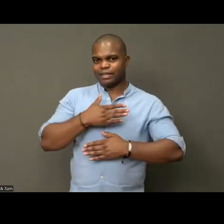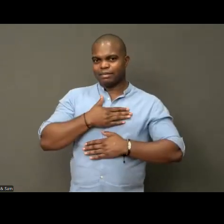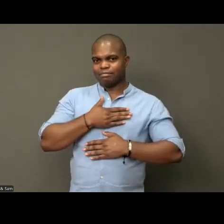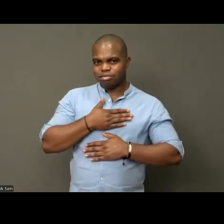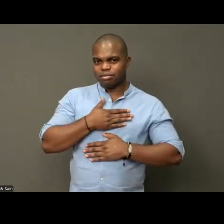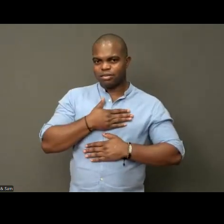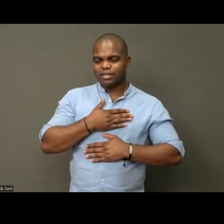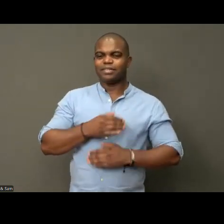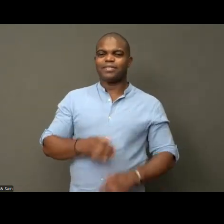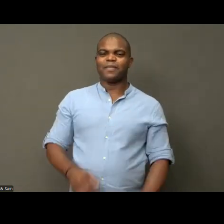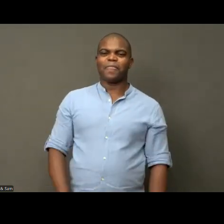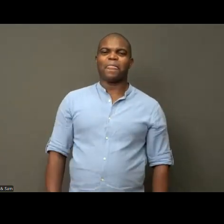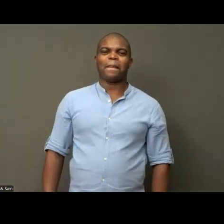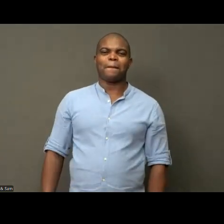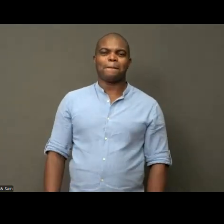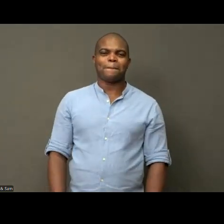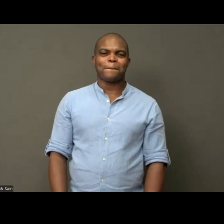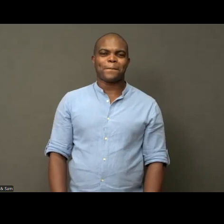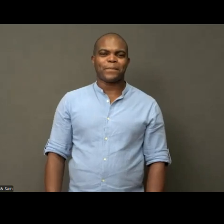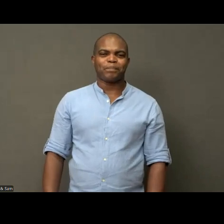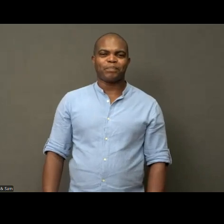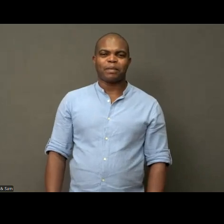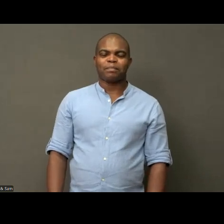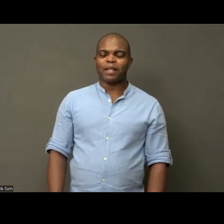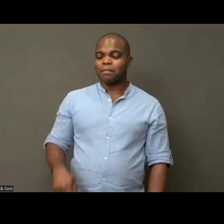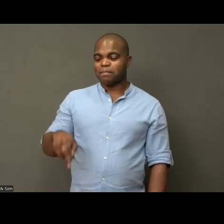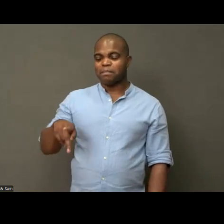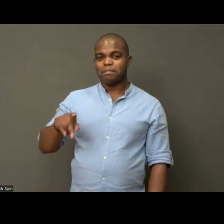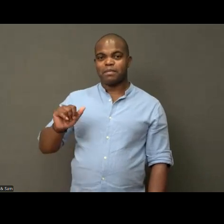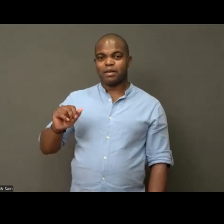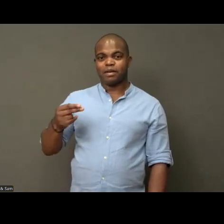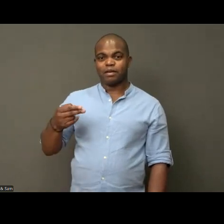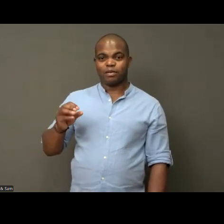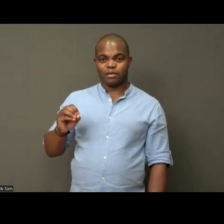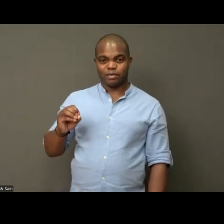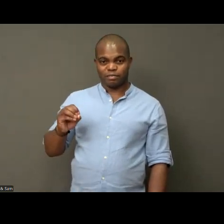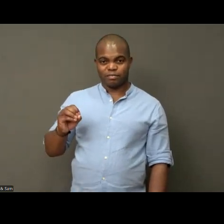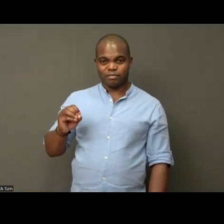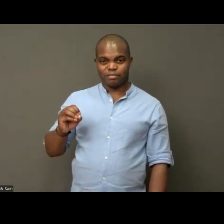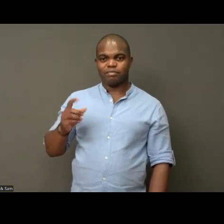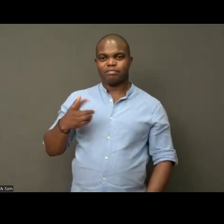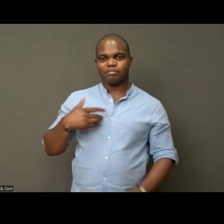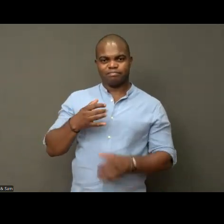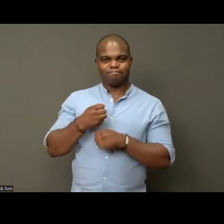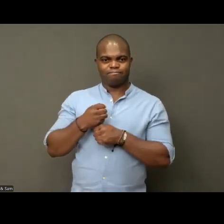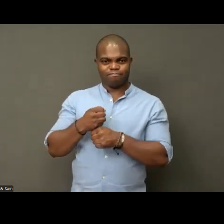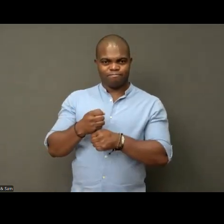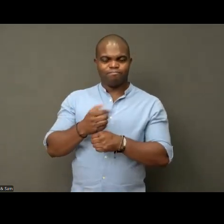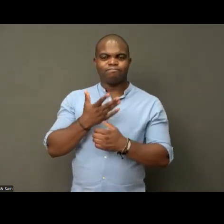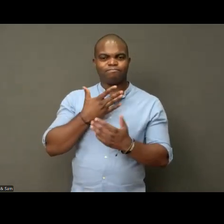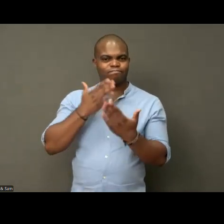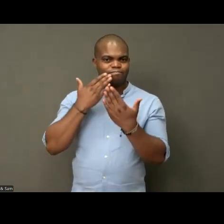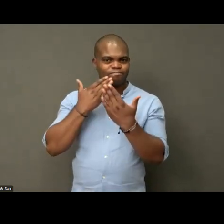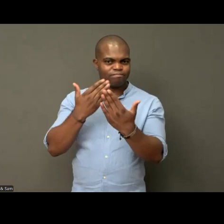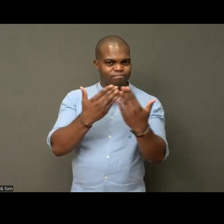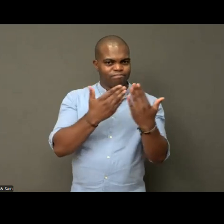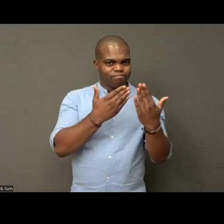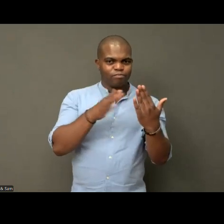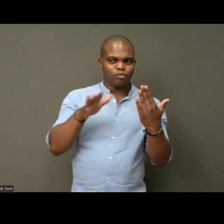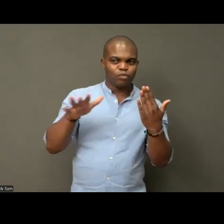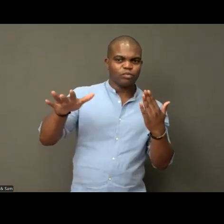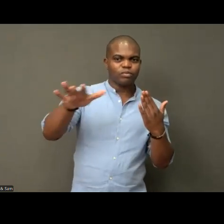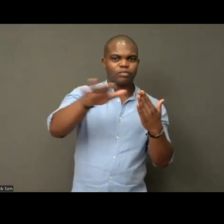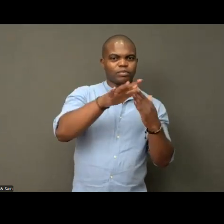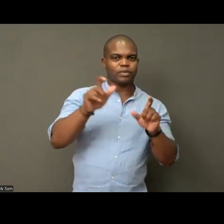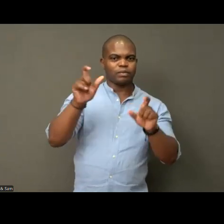nome da Organização de Saúde Pan-Americana de Saúde, eu quero agradecer a todos os participantes por participarem